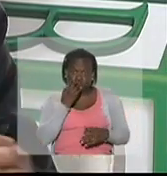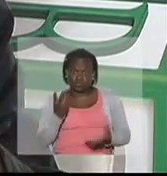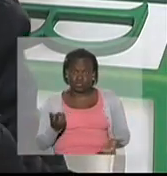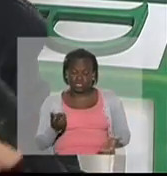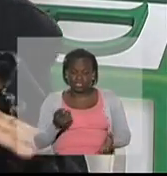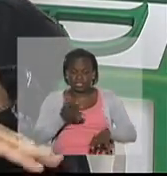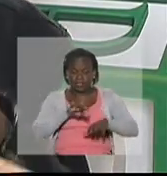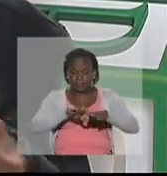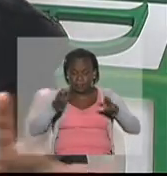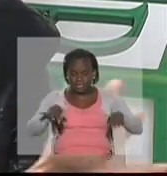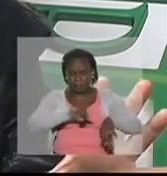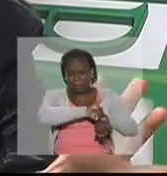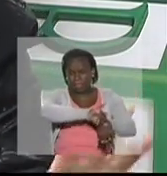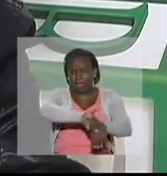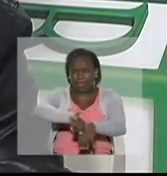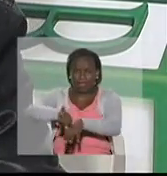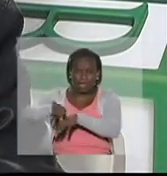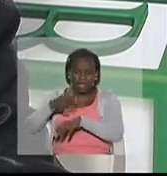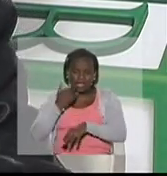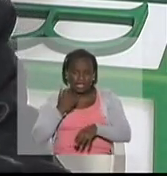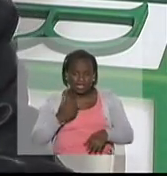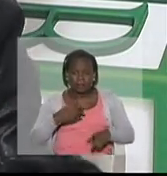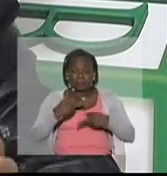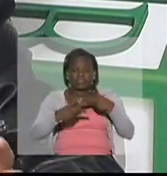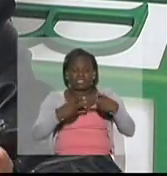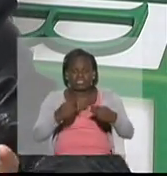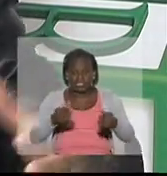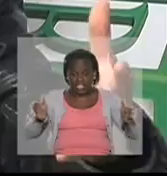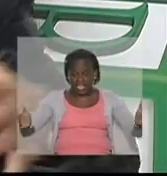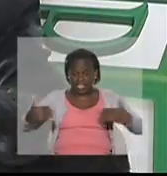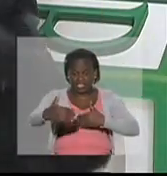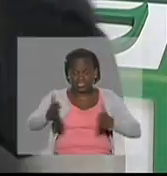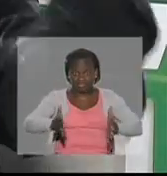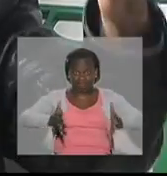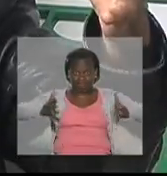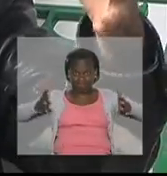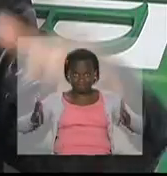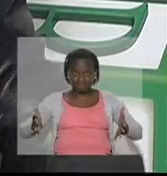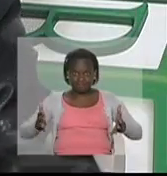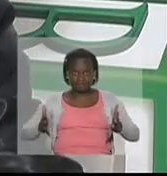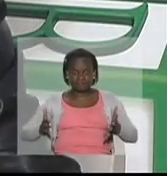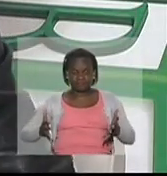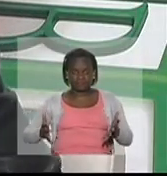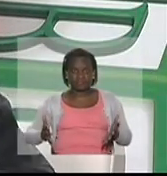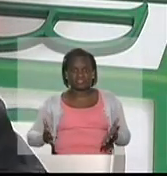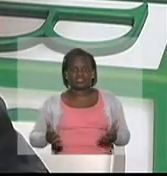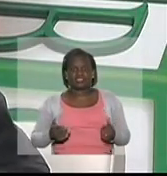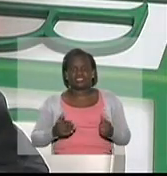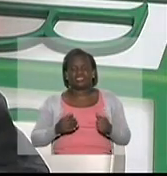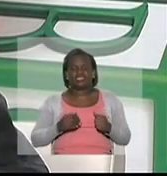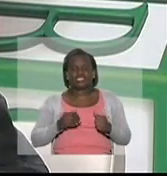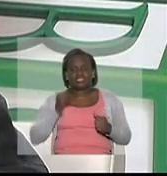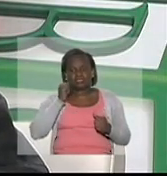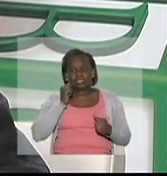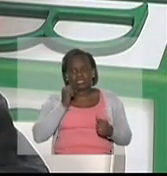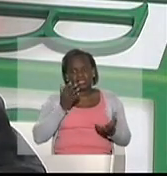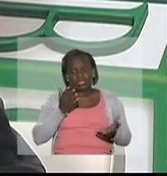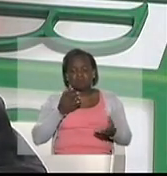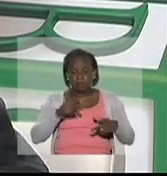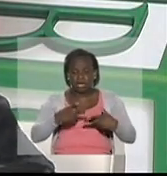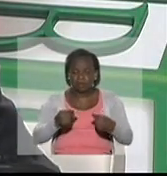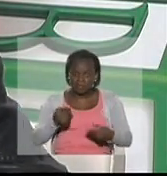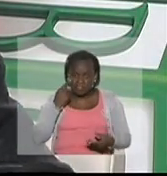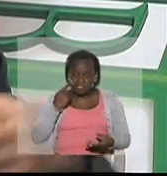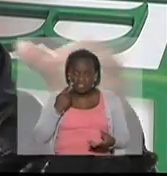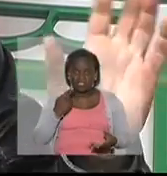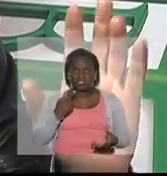Dobermans. Uma mesa cheia de comida e o presente, que vem numa caixa enorme. Aí ela, bom,